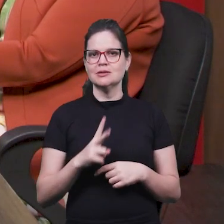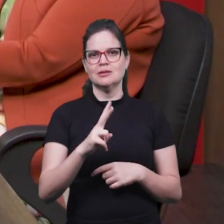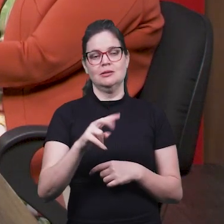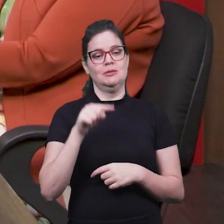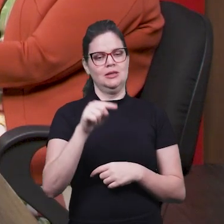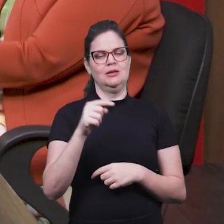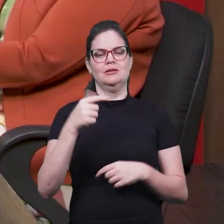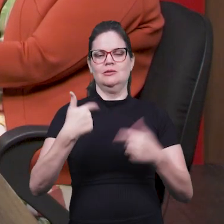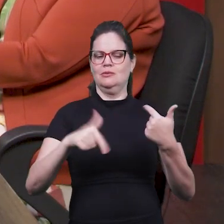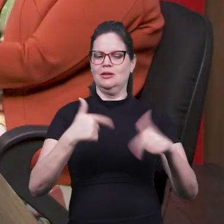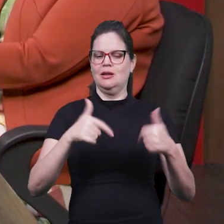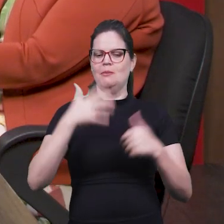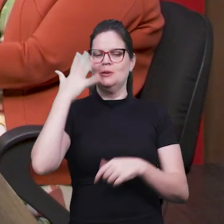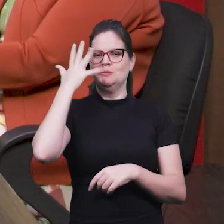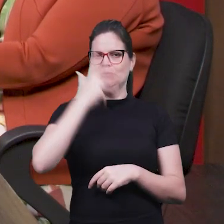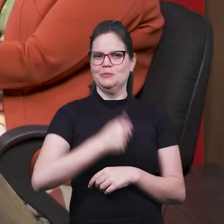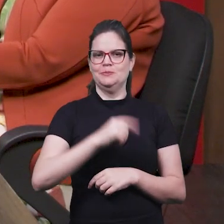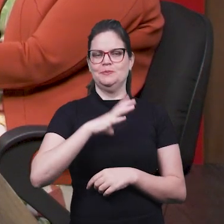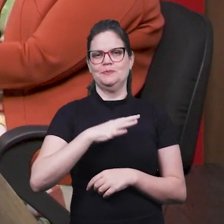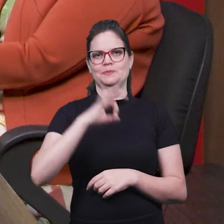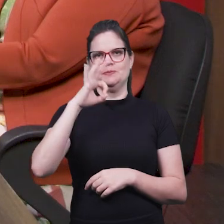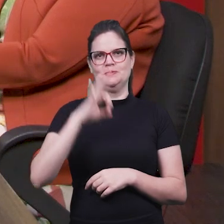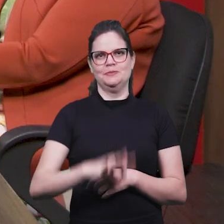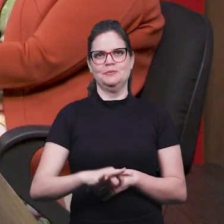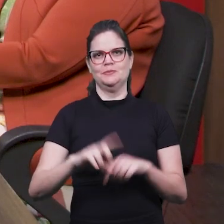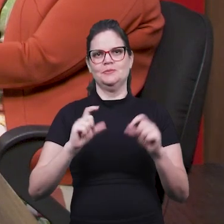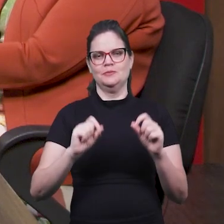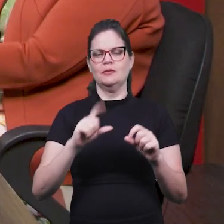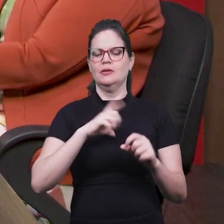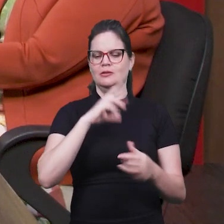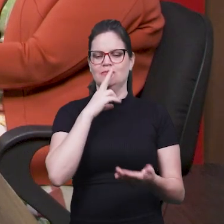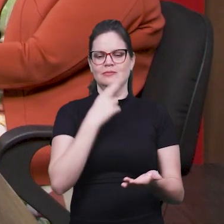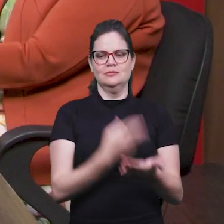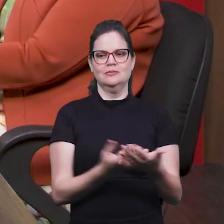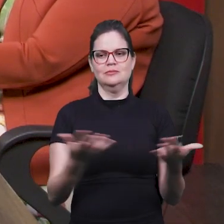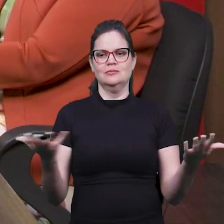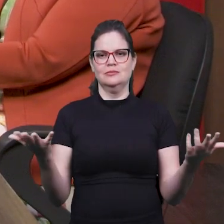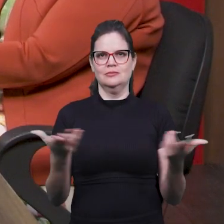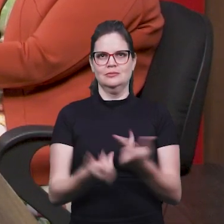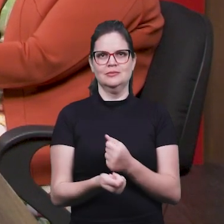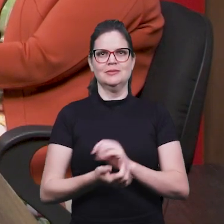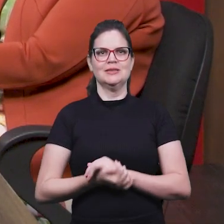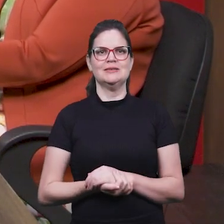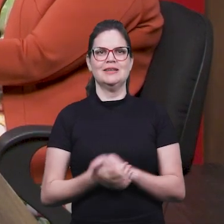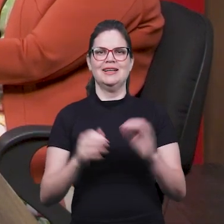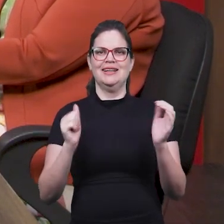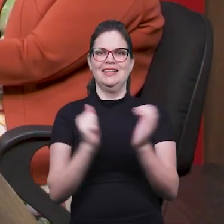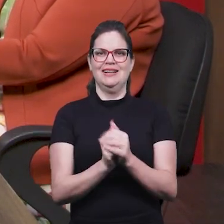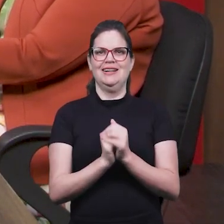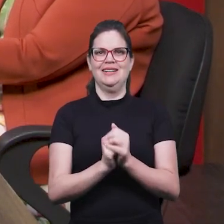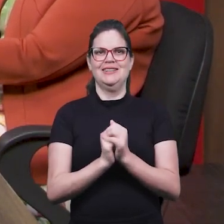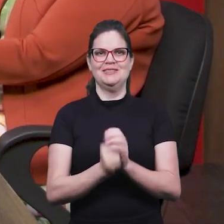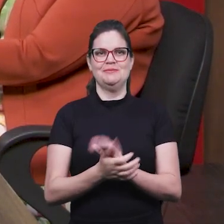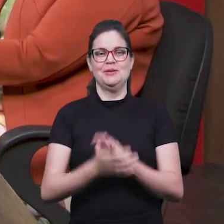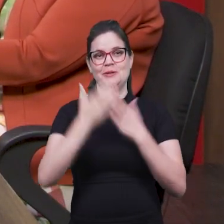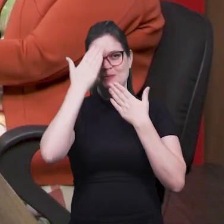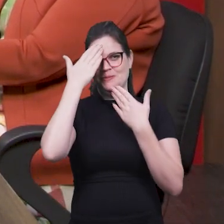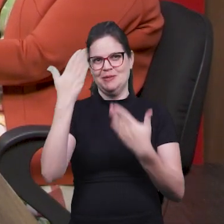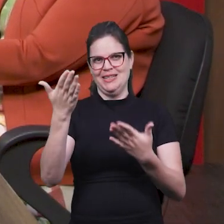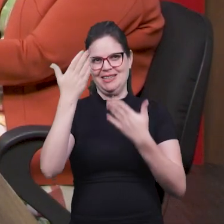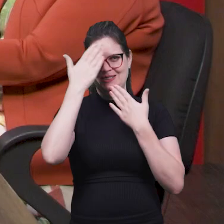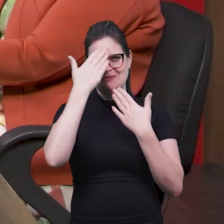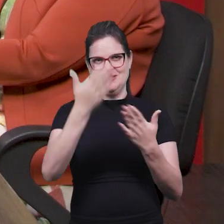belíssimo. Certamente tem resultados e vai ter resultados. Amém. Muito obrigada. Muito obrigada.